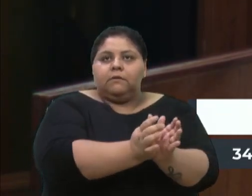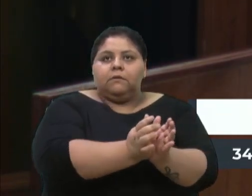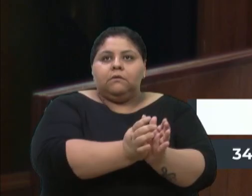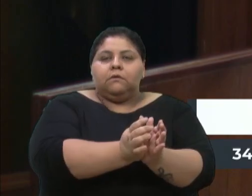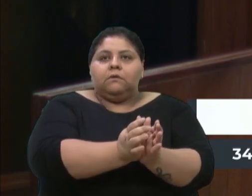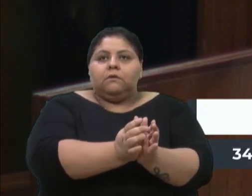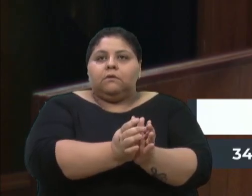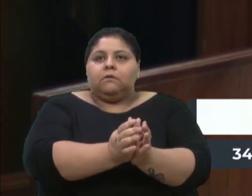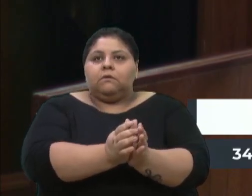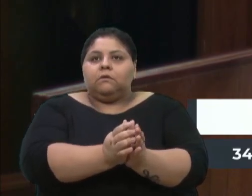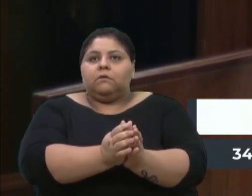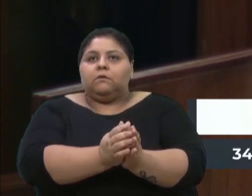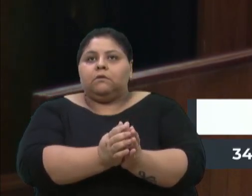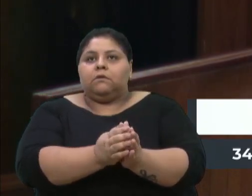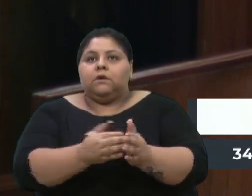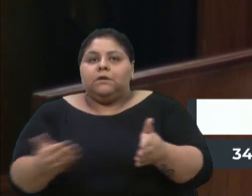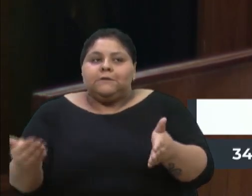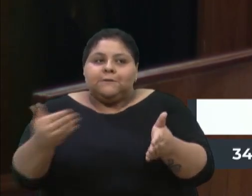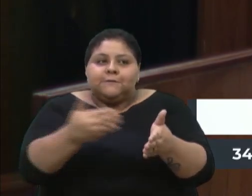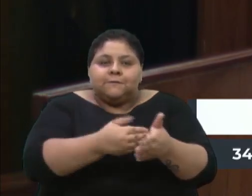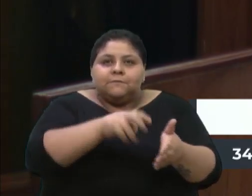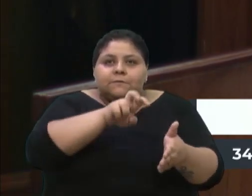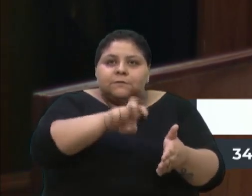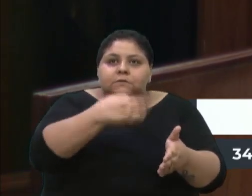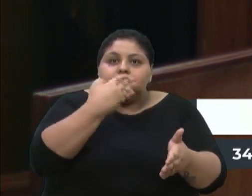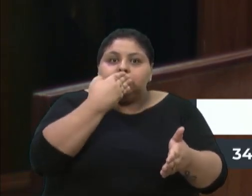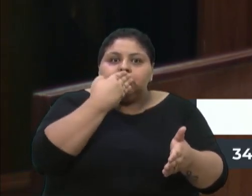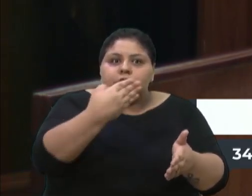Entrando 5 pedidos por dia.